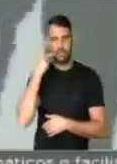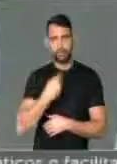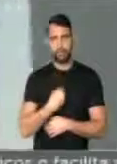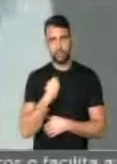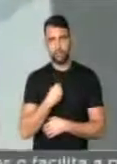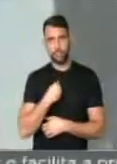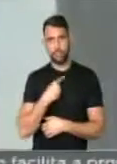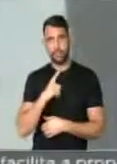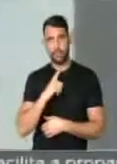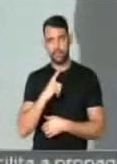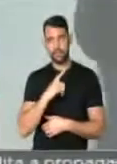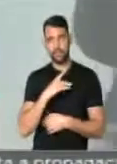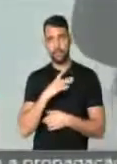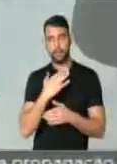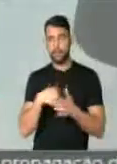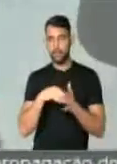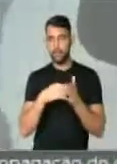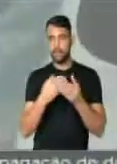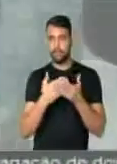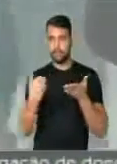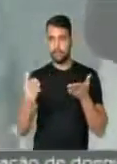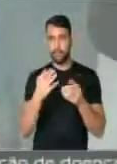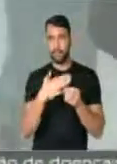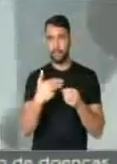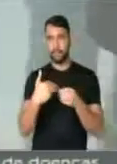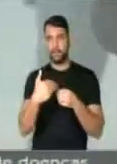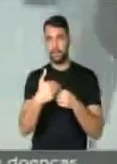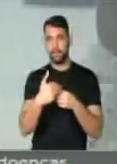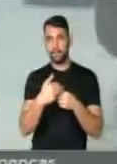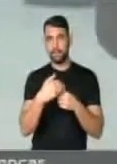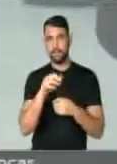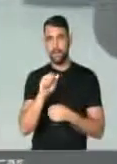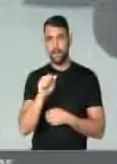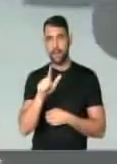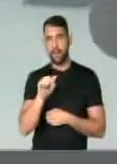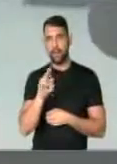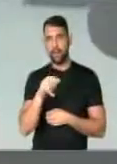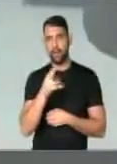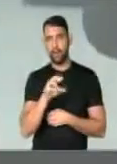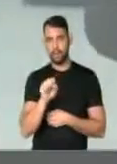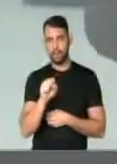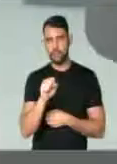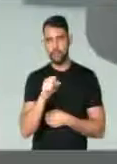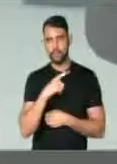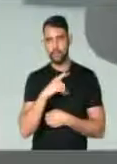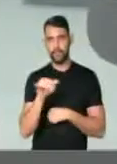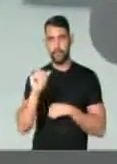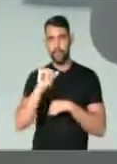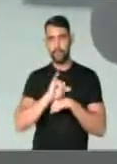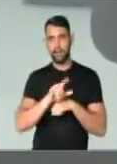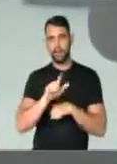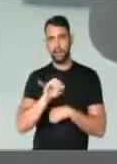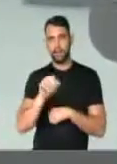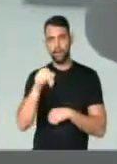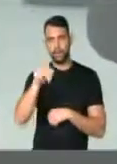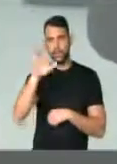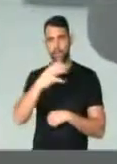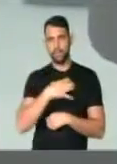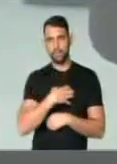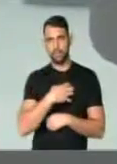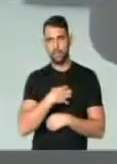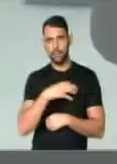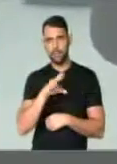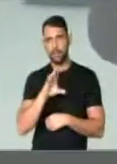vereadores sejam extensivos ao município de Alagoinhas, a capital do litoral norte baiano,